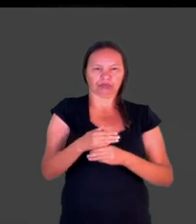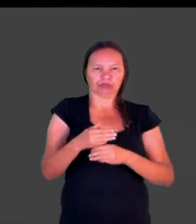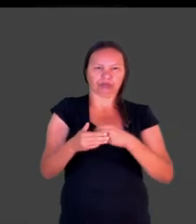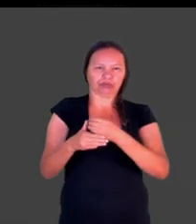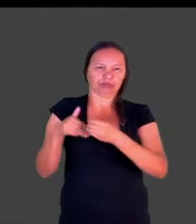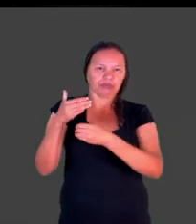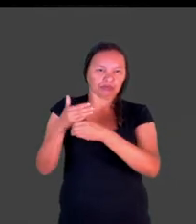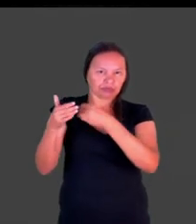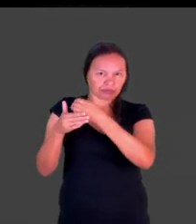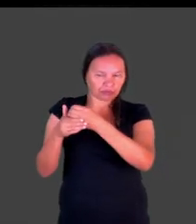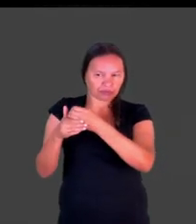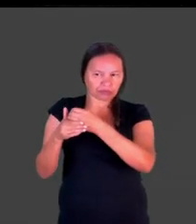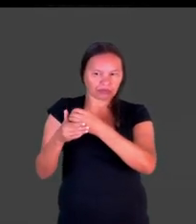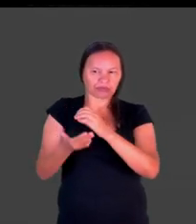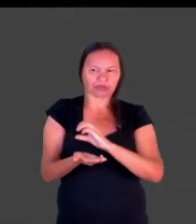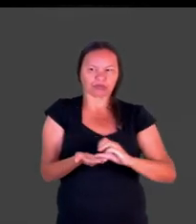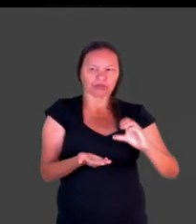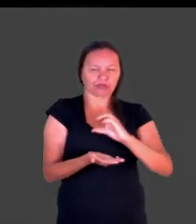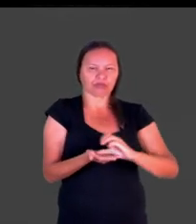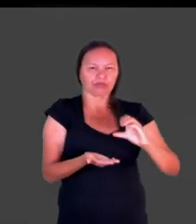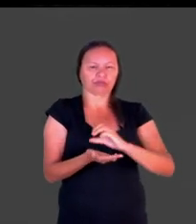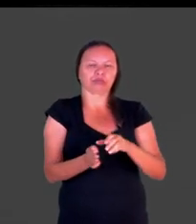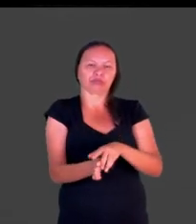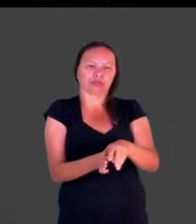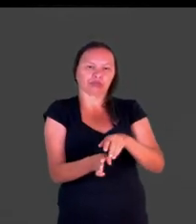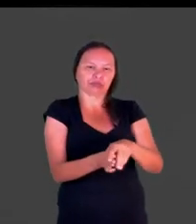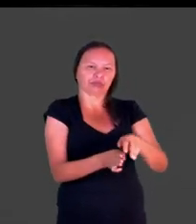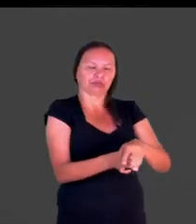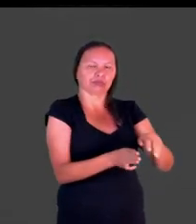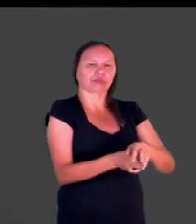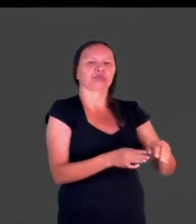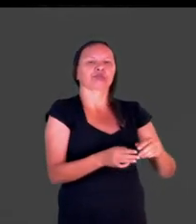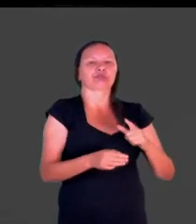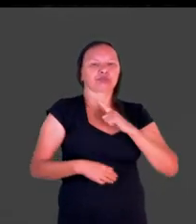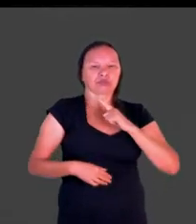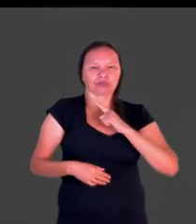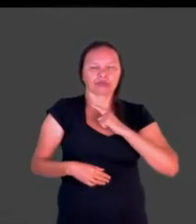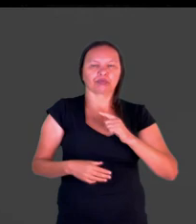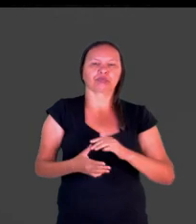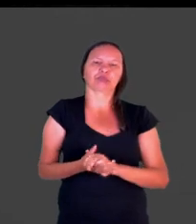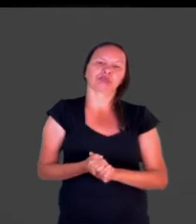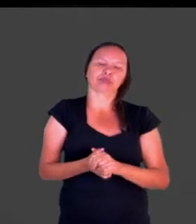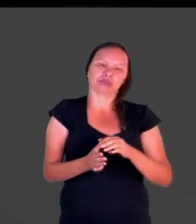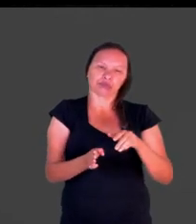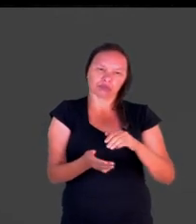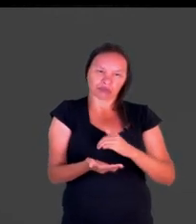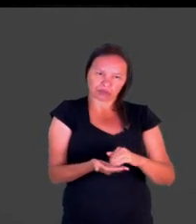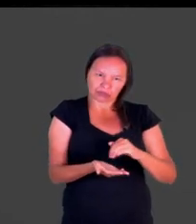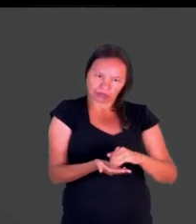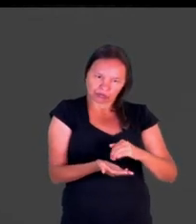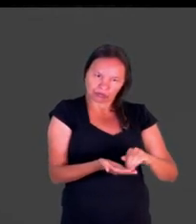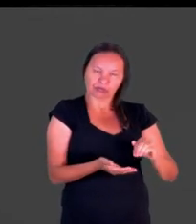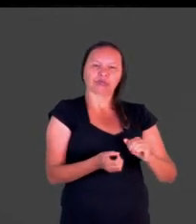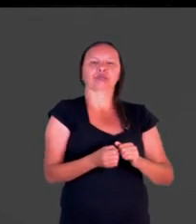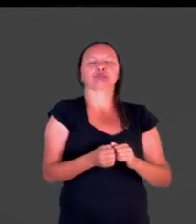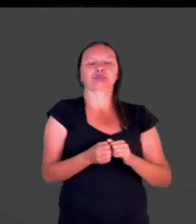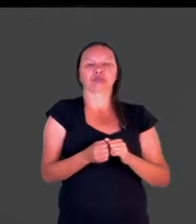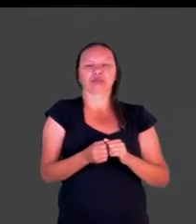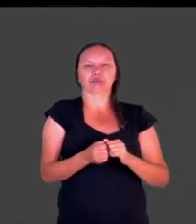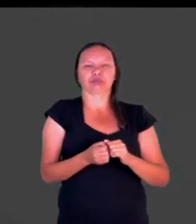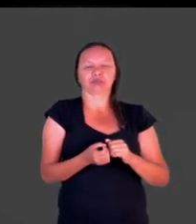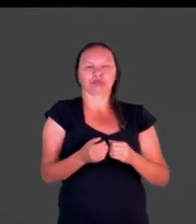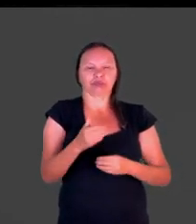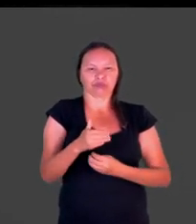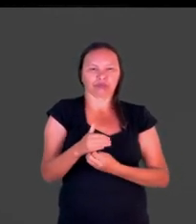uma possibilidade que o gabinete de conciliação permite E aí no gabinete a gente começou a